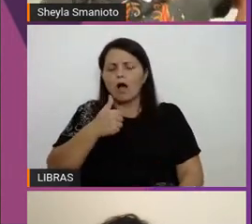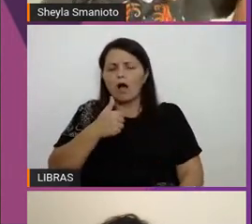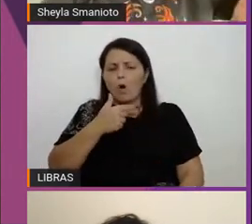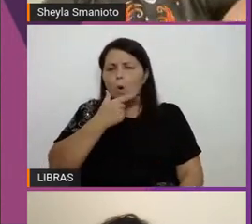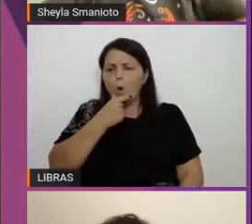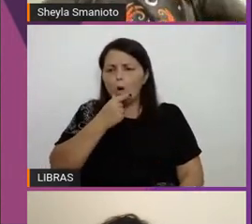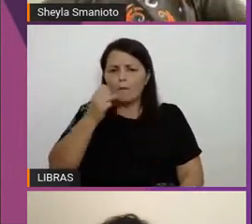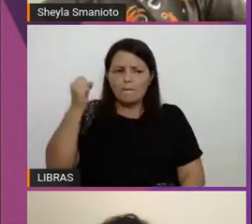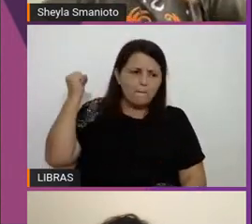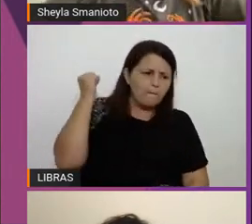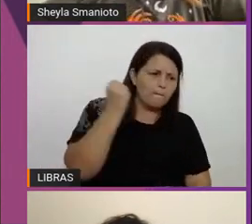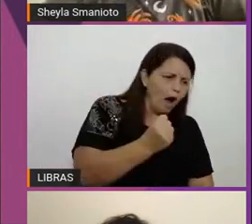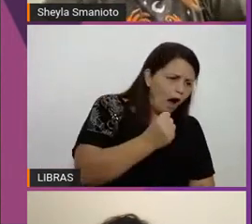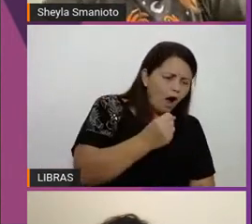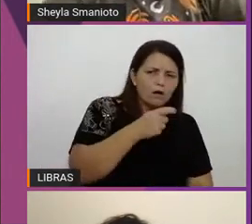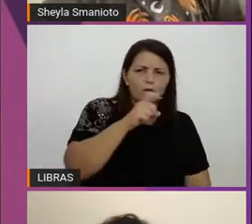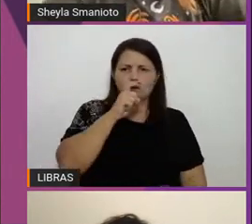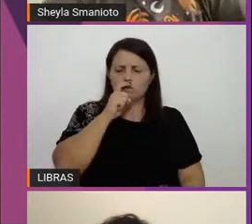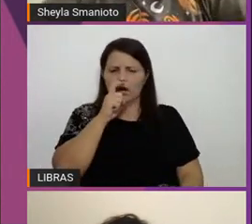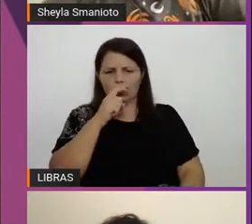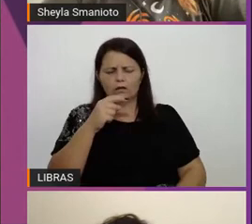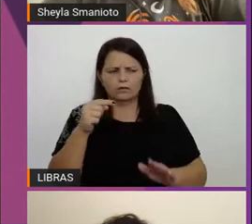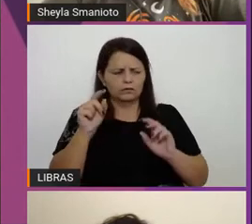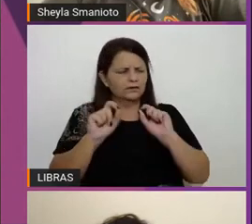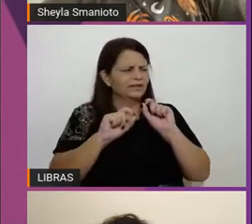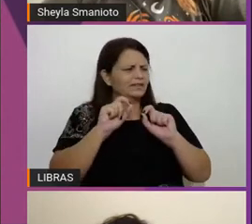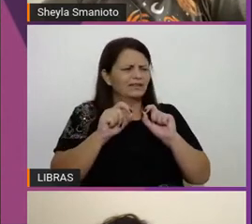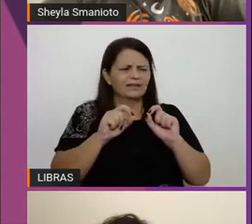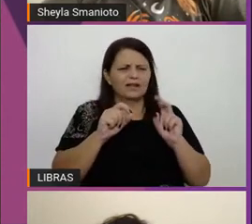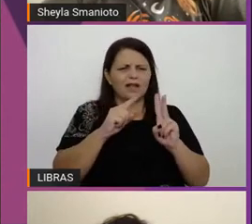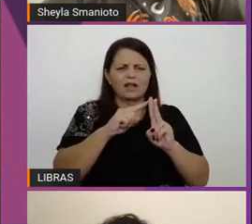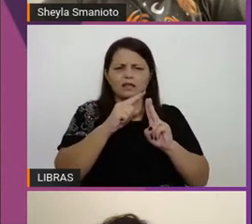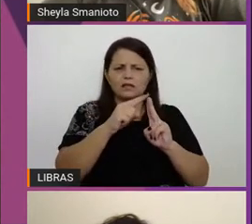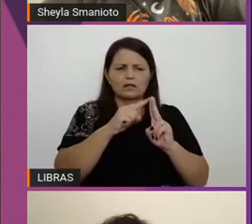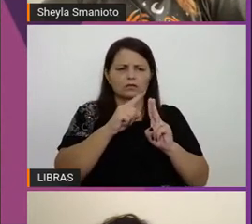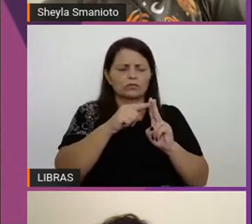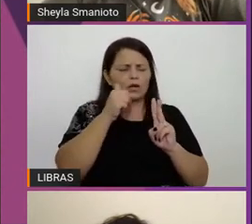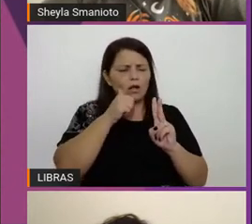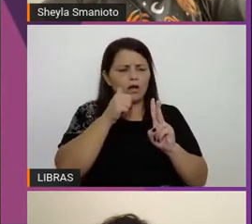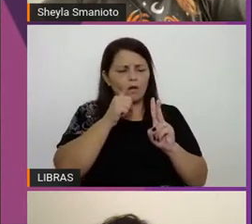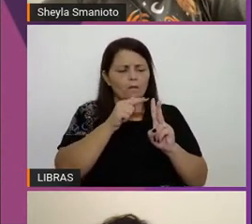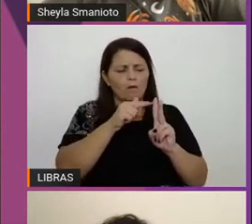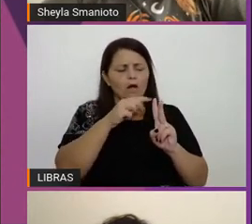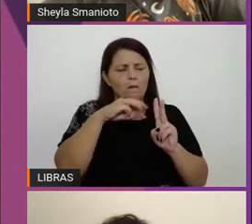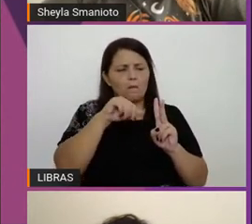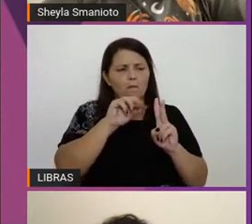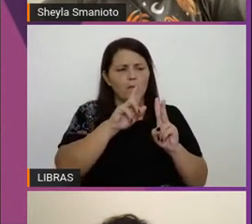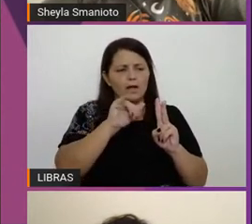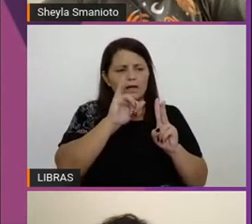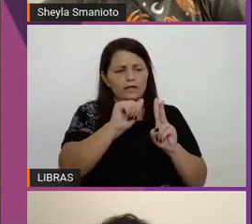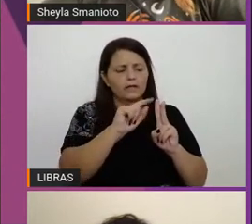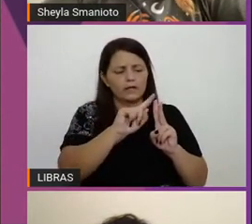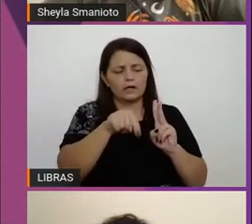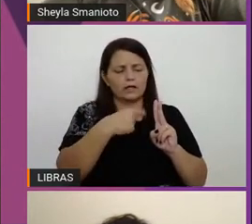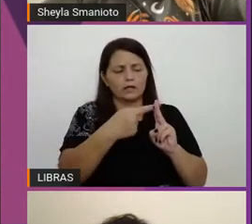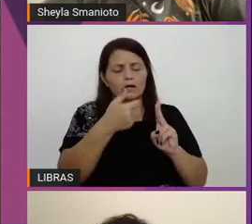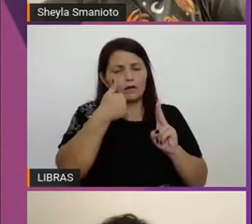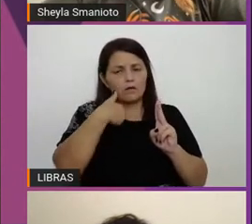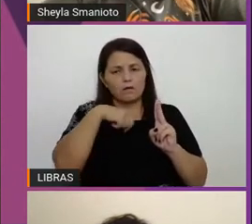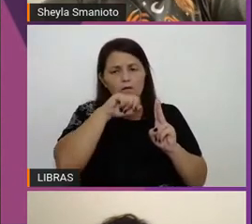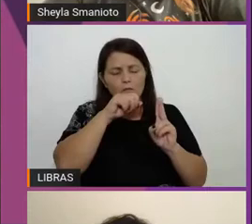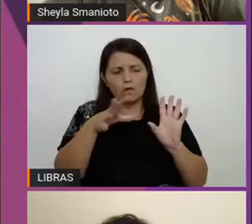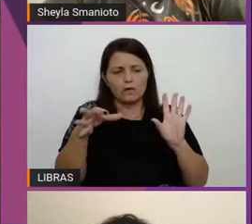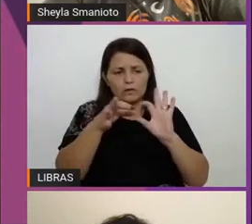aí a editora se pergunta Será que essas duas mulheres a Maria Altamira e a mãe vão se reunir novamente